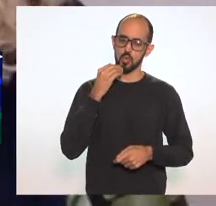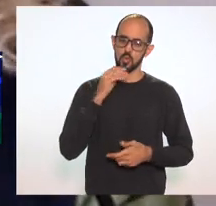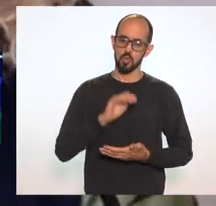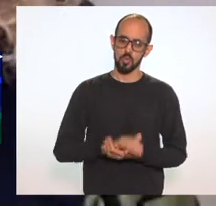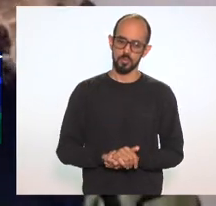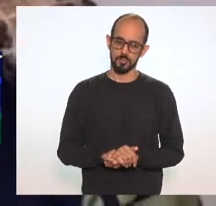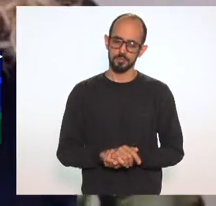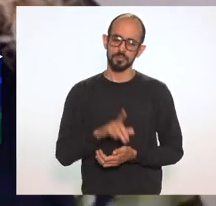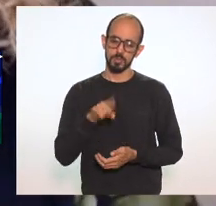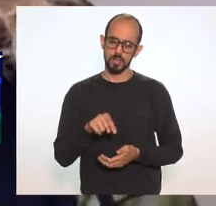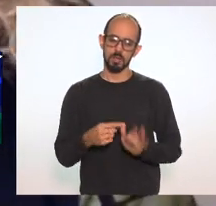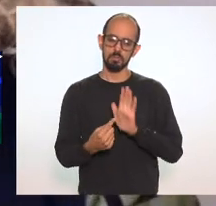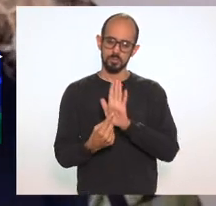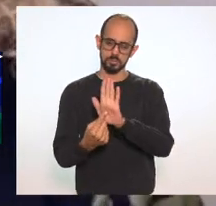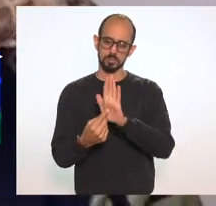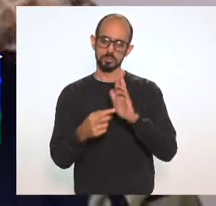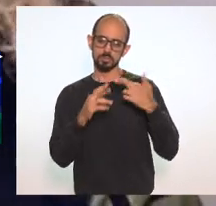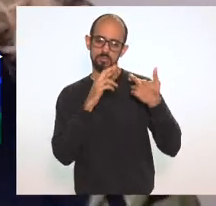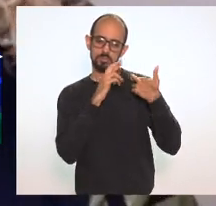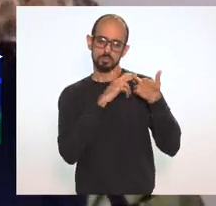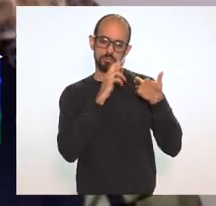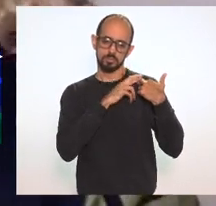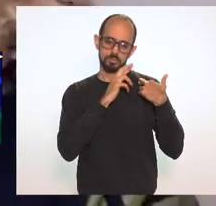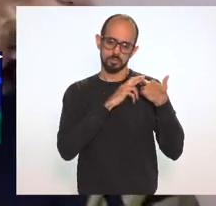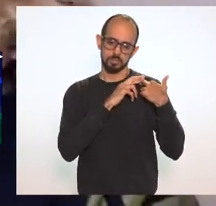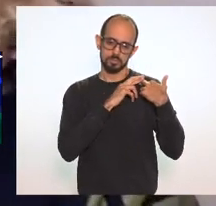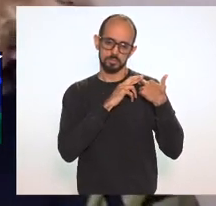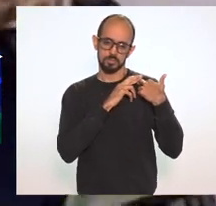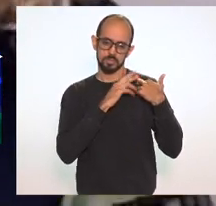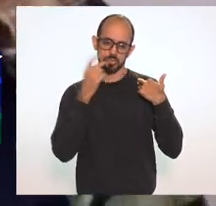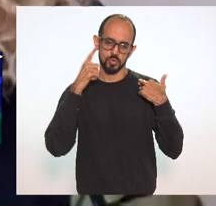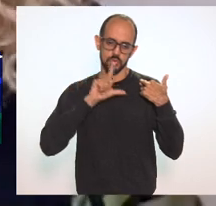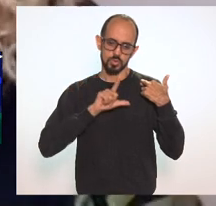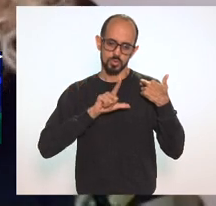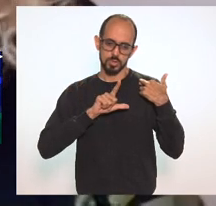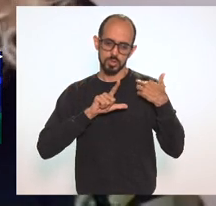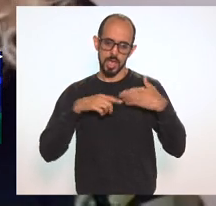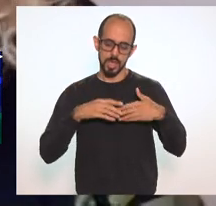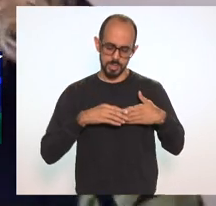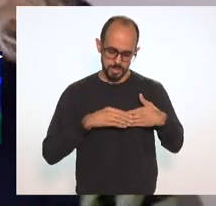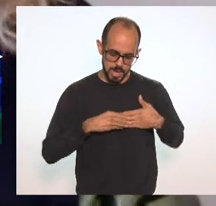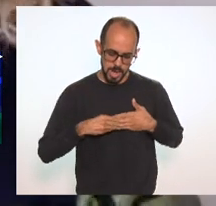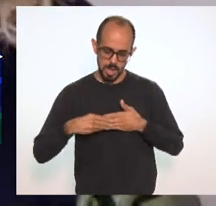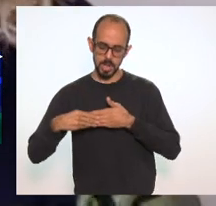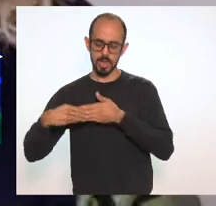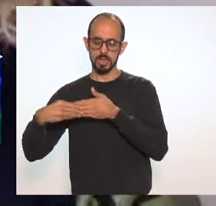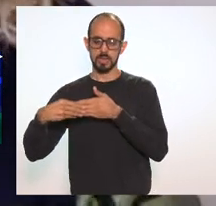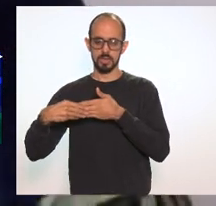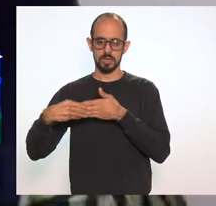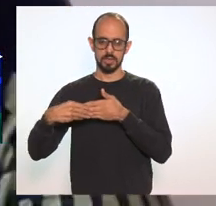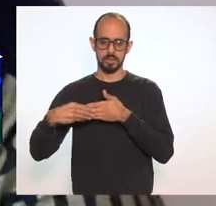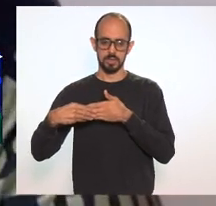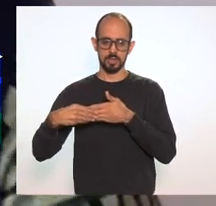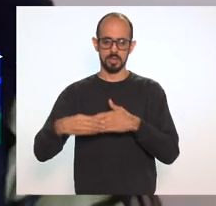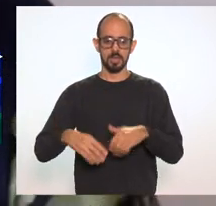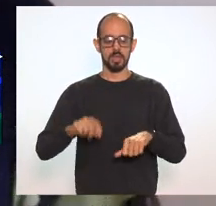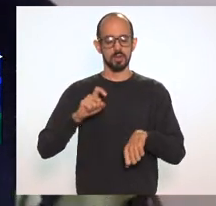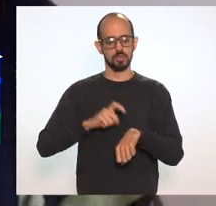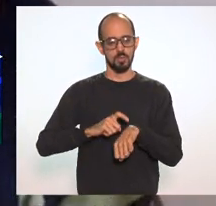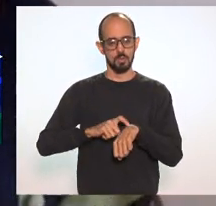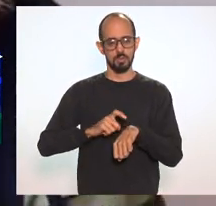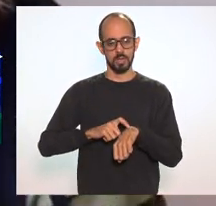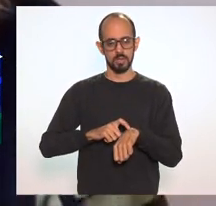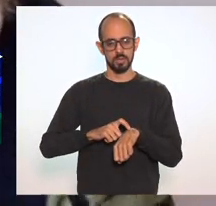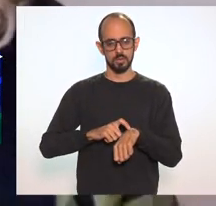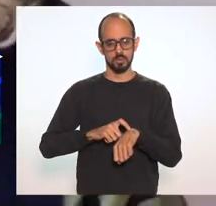oposição responsável que tem a responsabilidade de carregar consigo a denúncia responsável por um momento como é esse